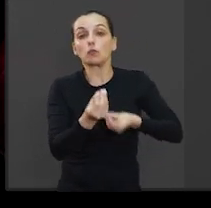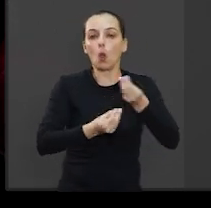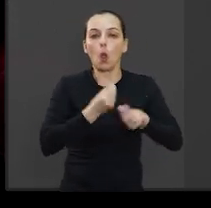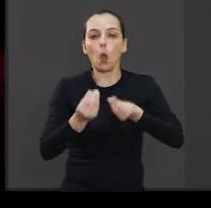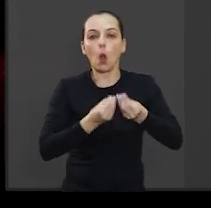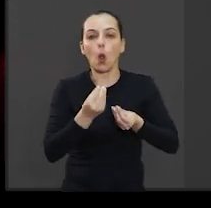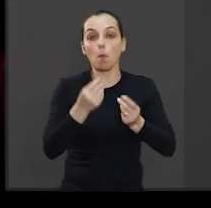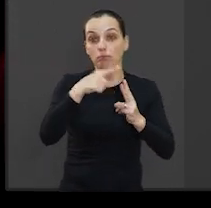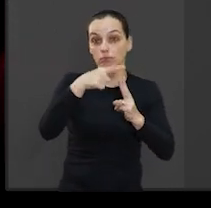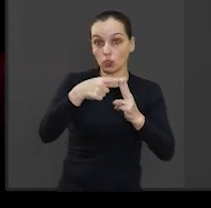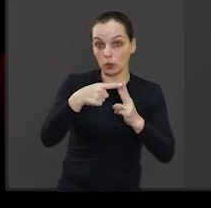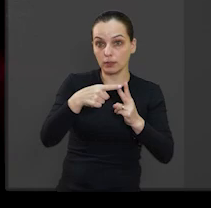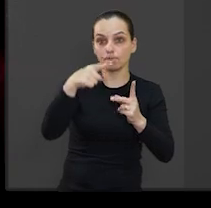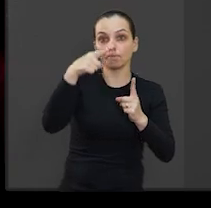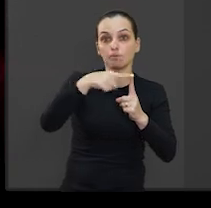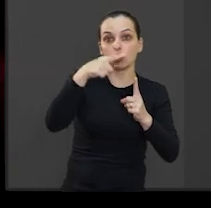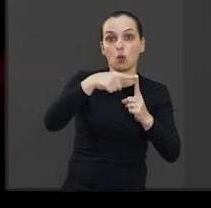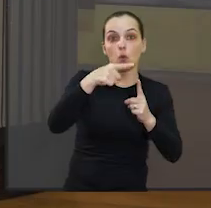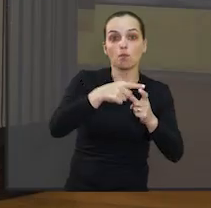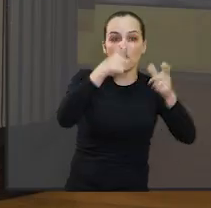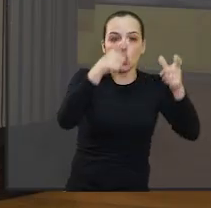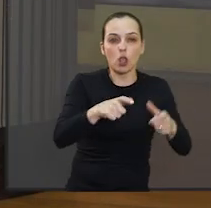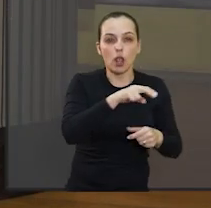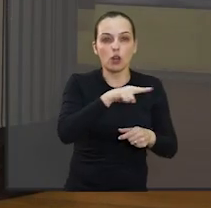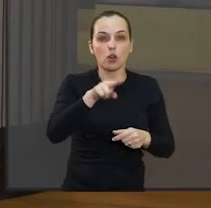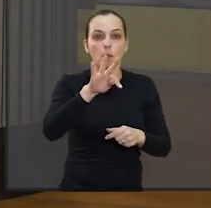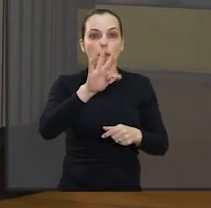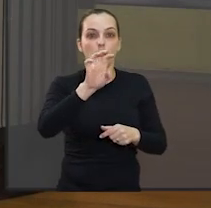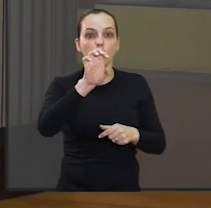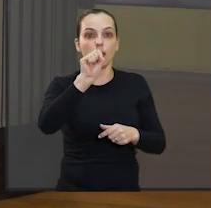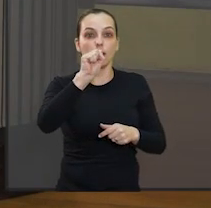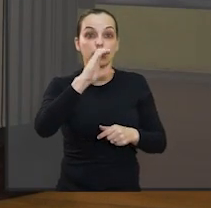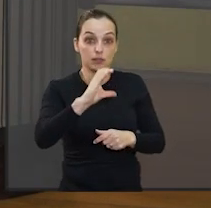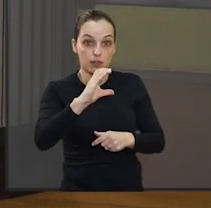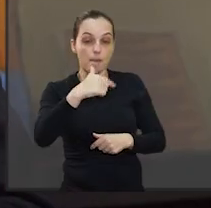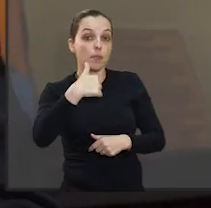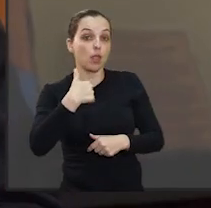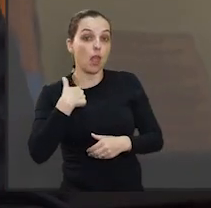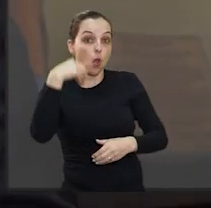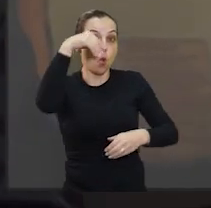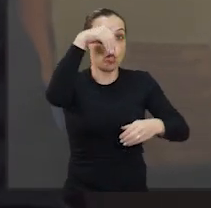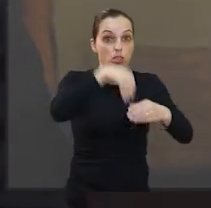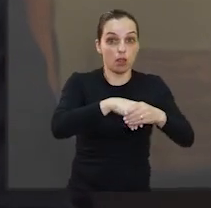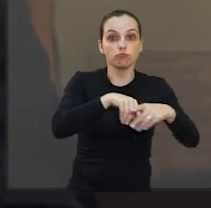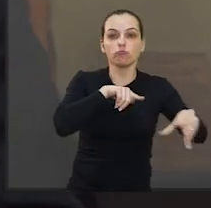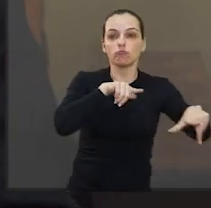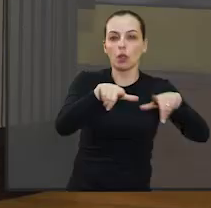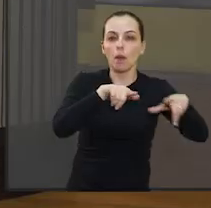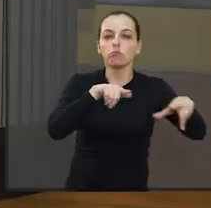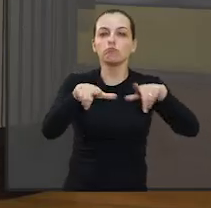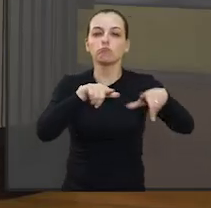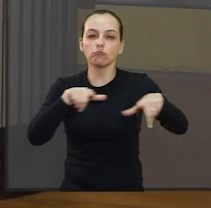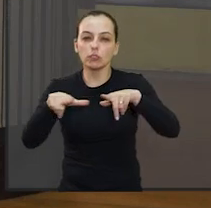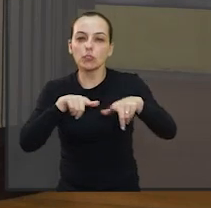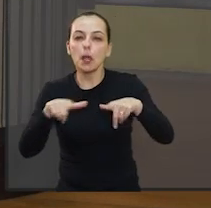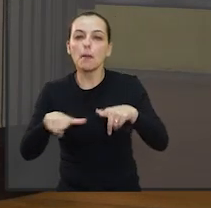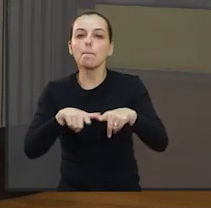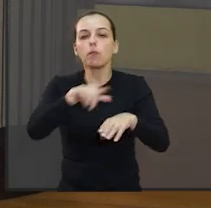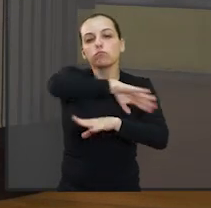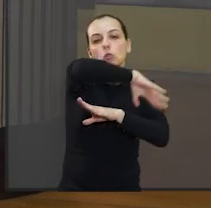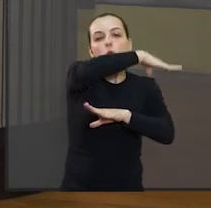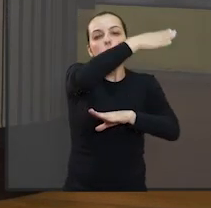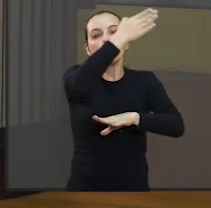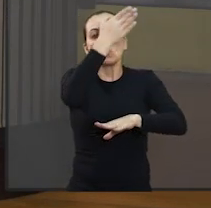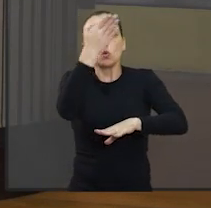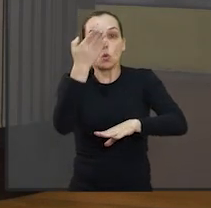muito corpo nessa época. E aí eu venho para Araraquara já conhecendo a cidade, então acabei de certa